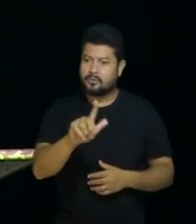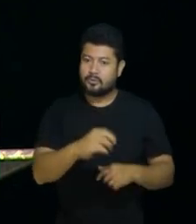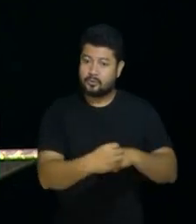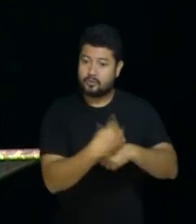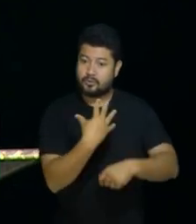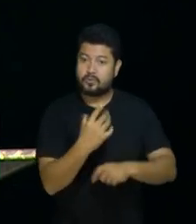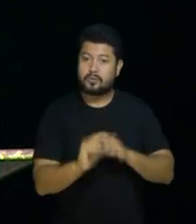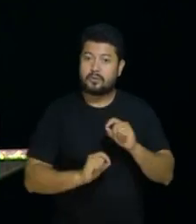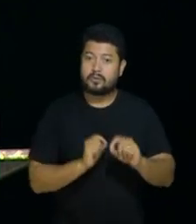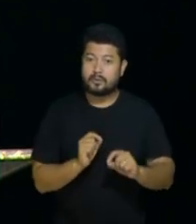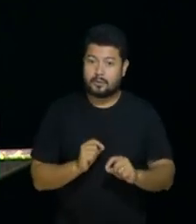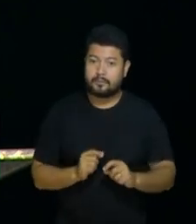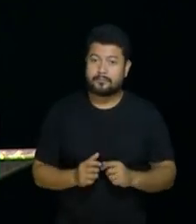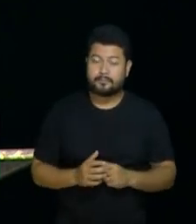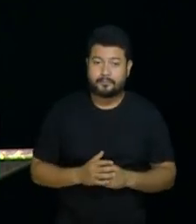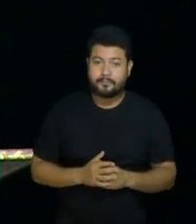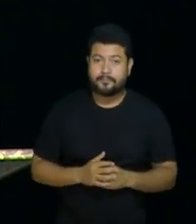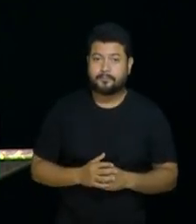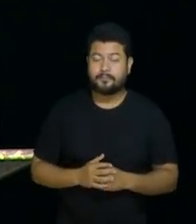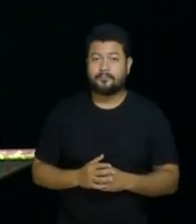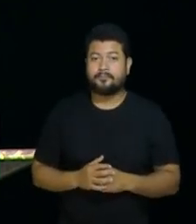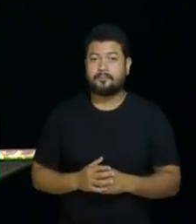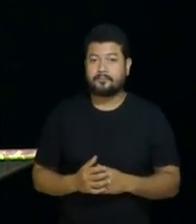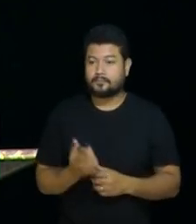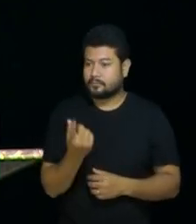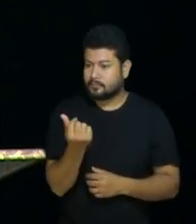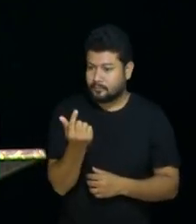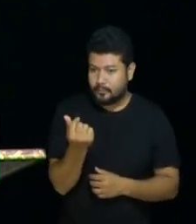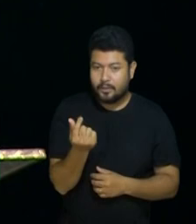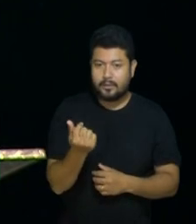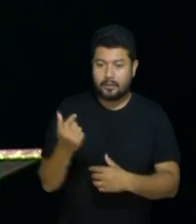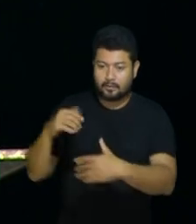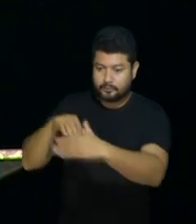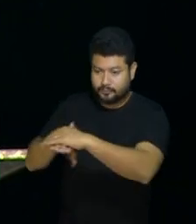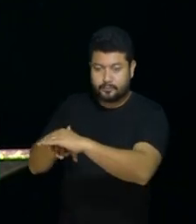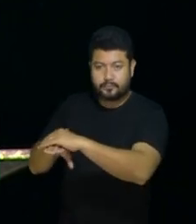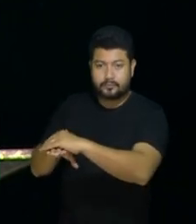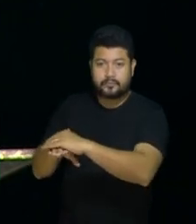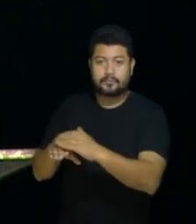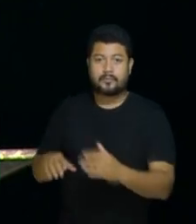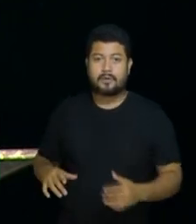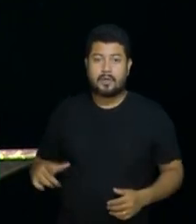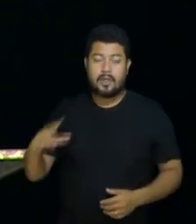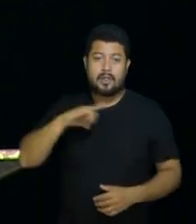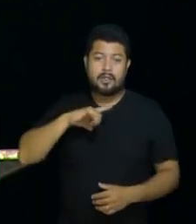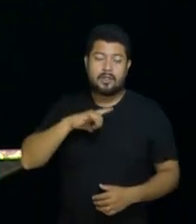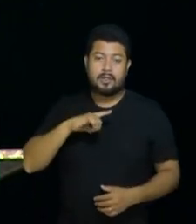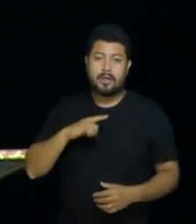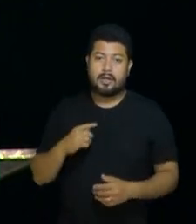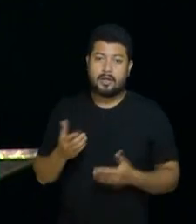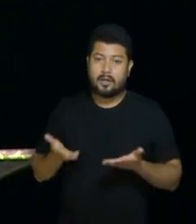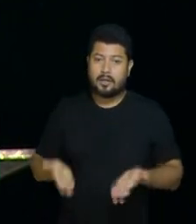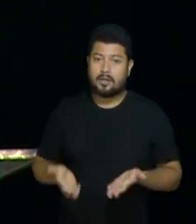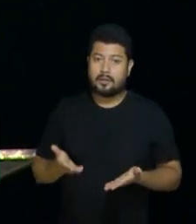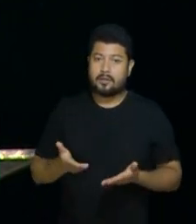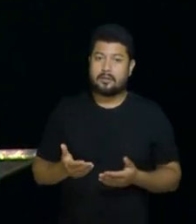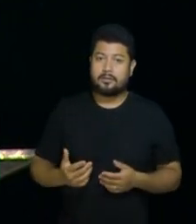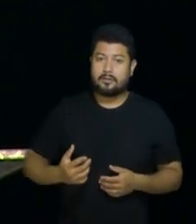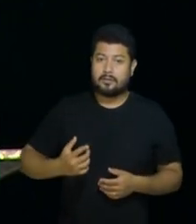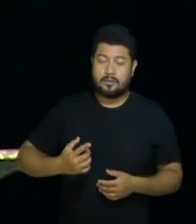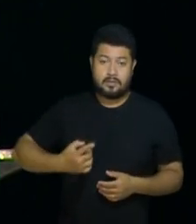grande valia, que esse recurso, e aí nós temos aqui, deputado Júlio, hoje o Estado